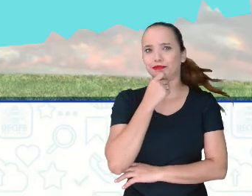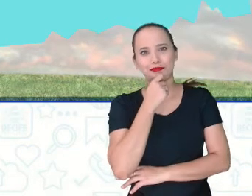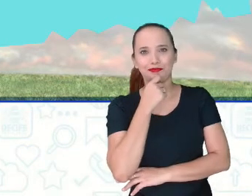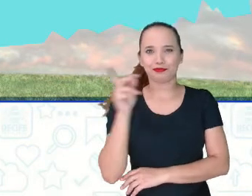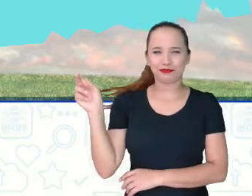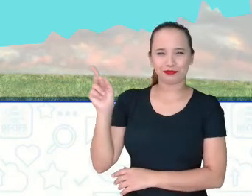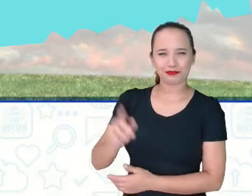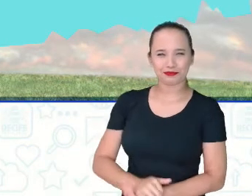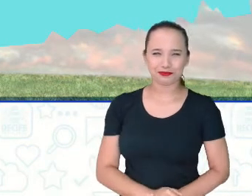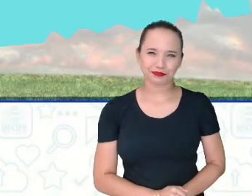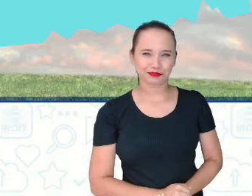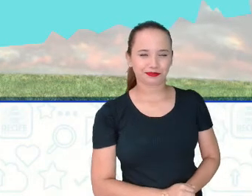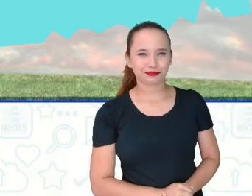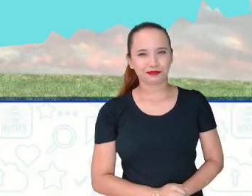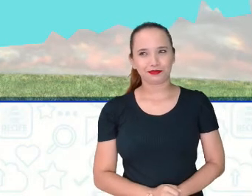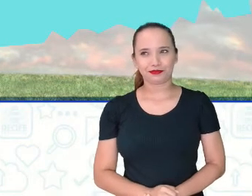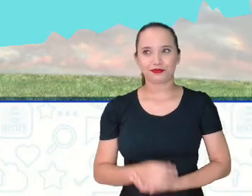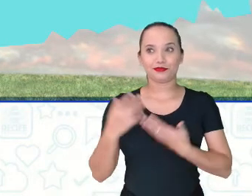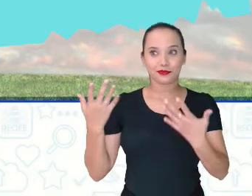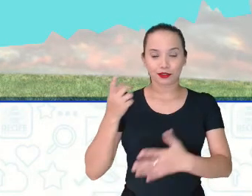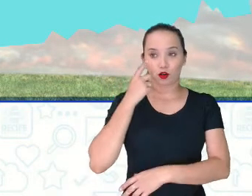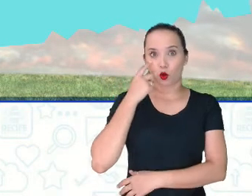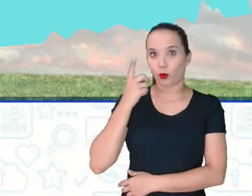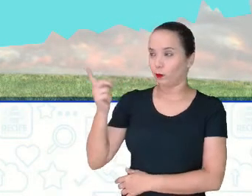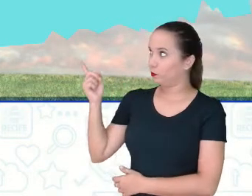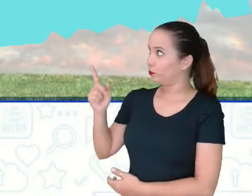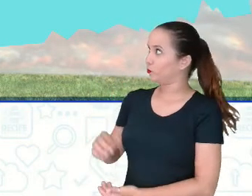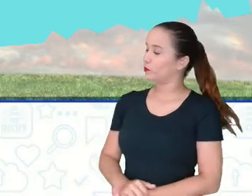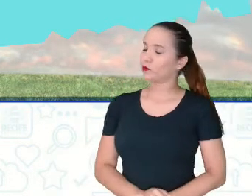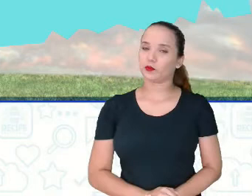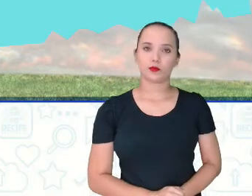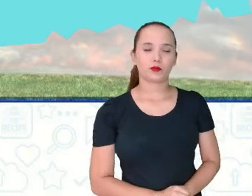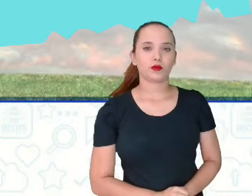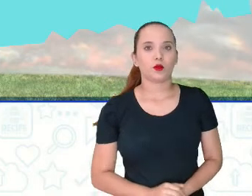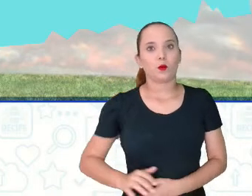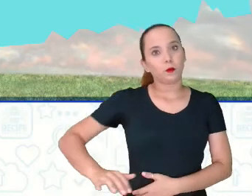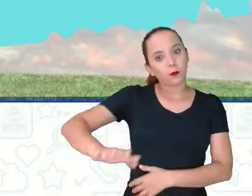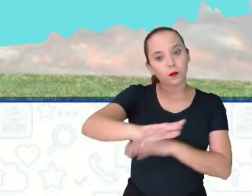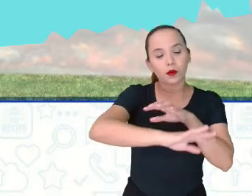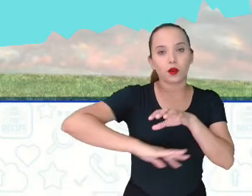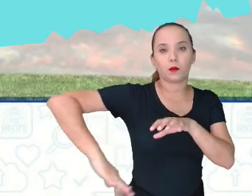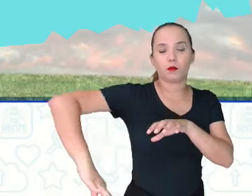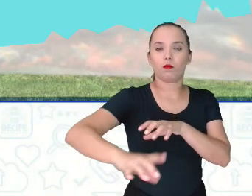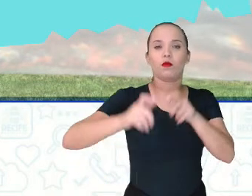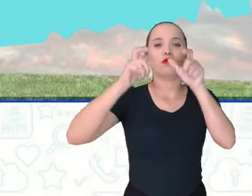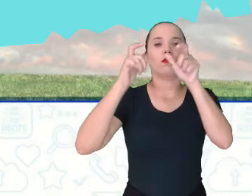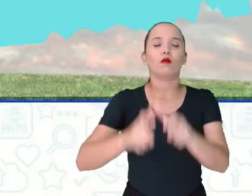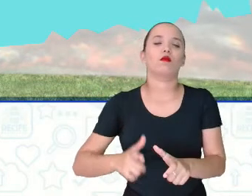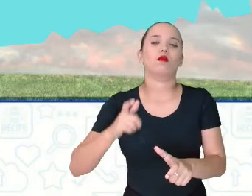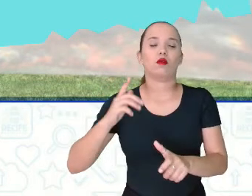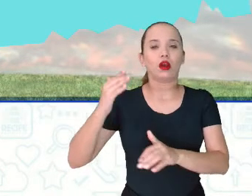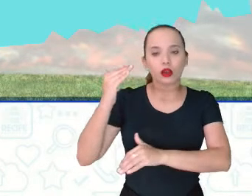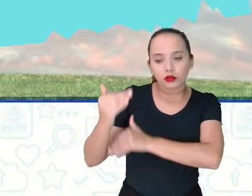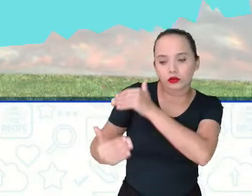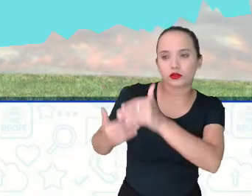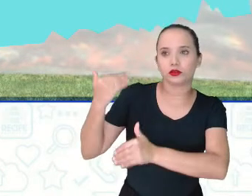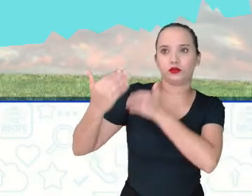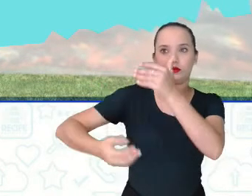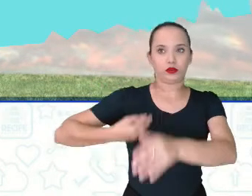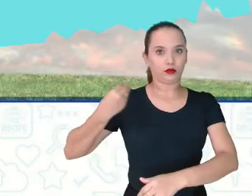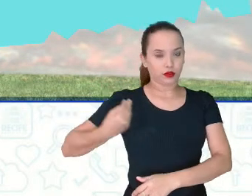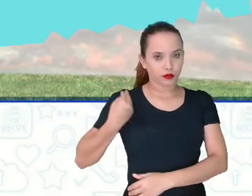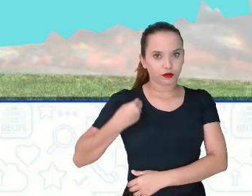quê? Ó, tá doidinho aí, coitado. Então lá. Ó, o meio ambiente é o local onde se desenvolve a vida na